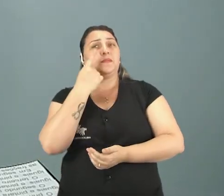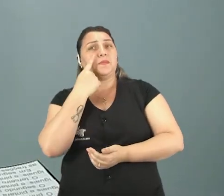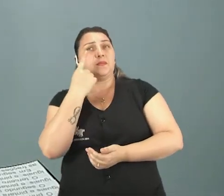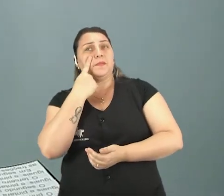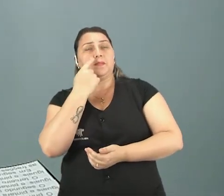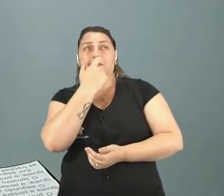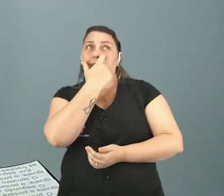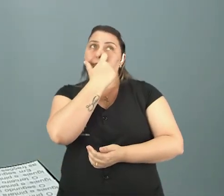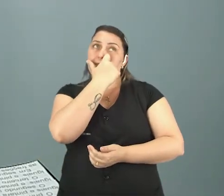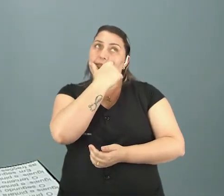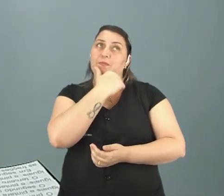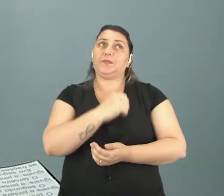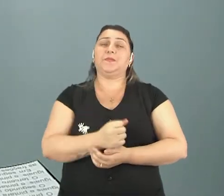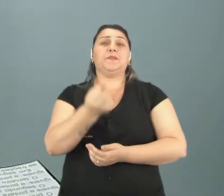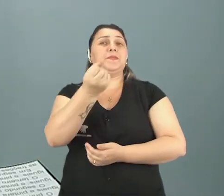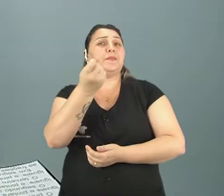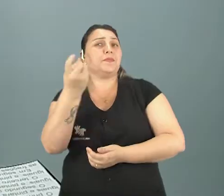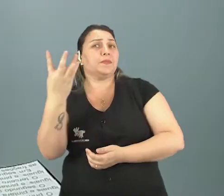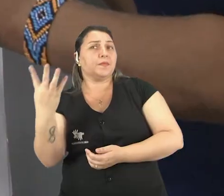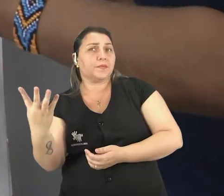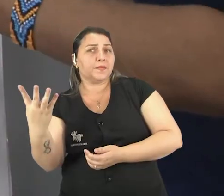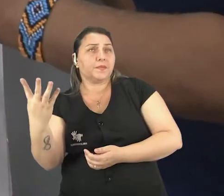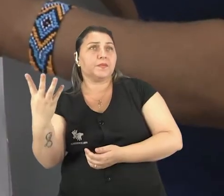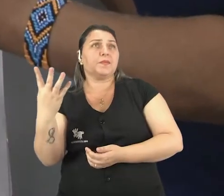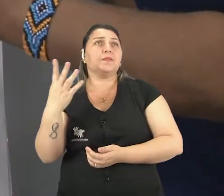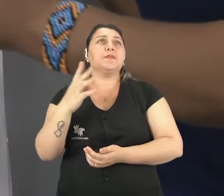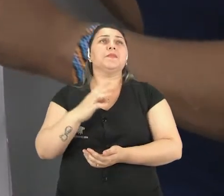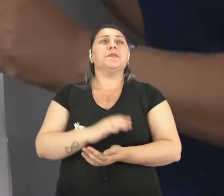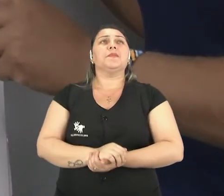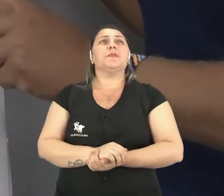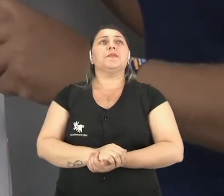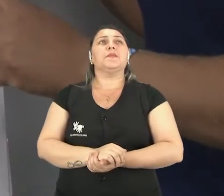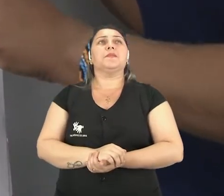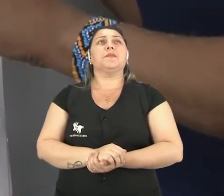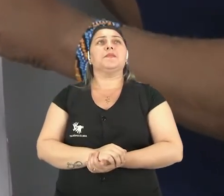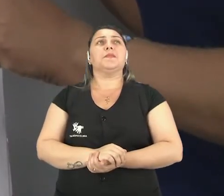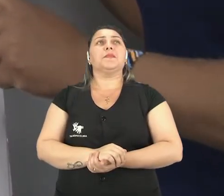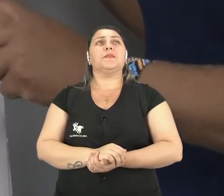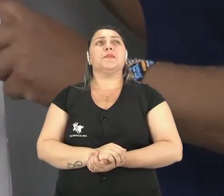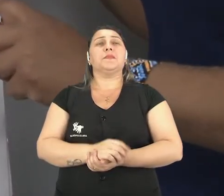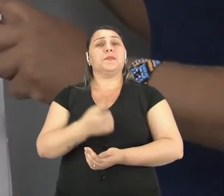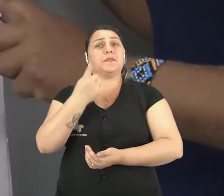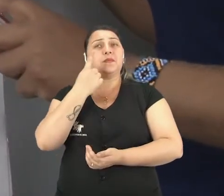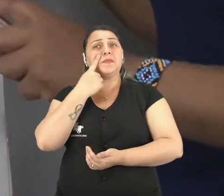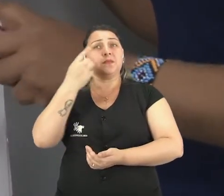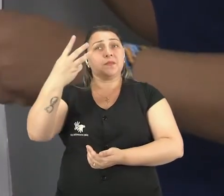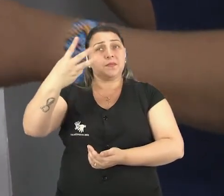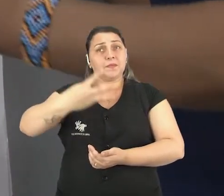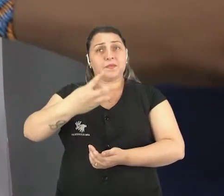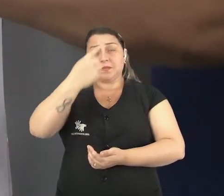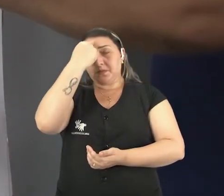observem aqui essa quantidade, esta quantidade e esta quantidade.